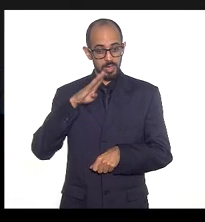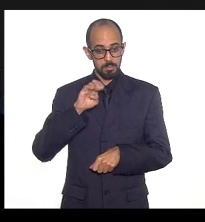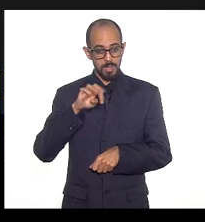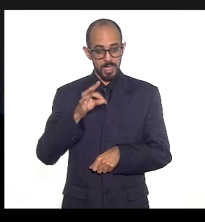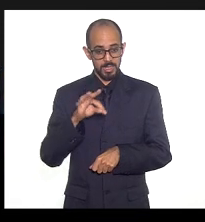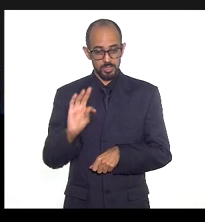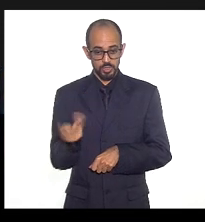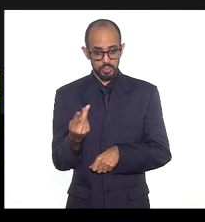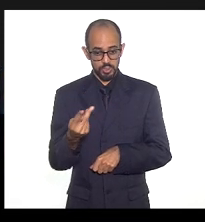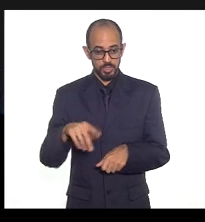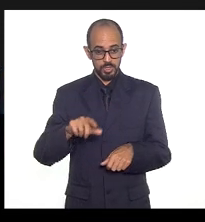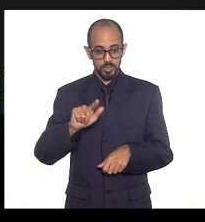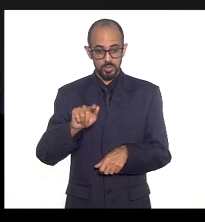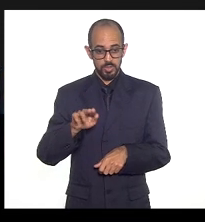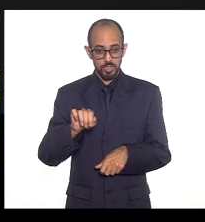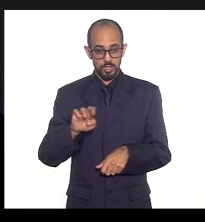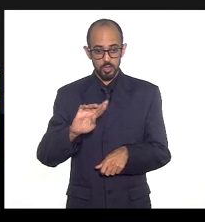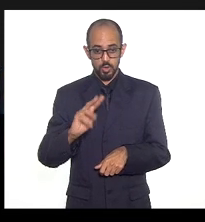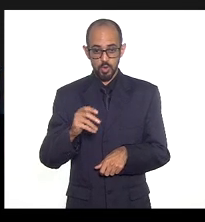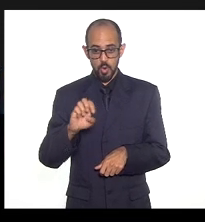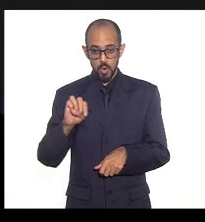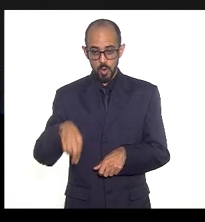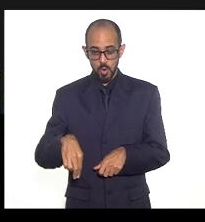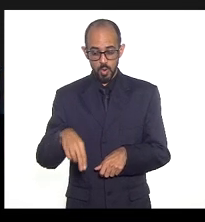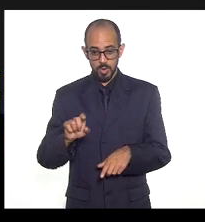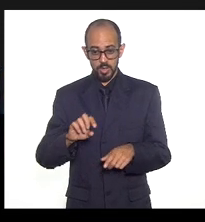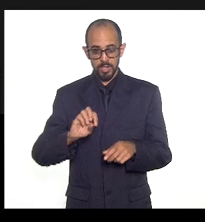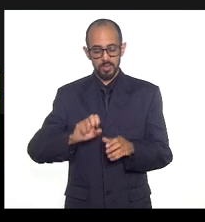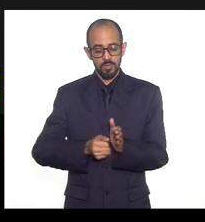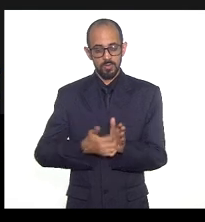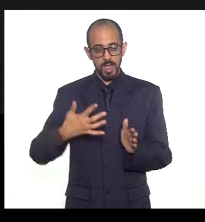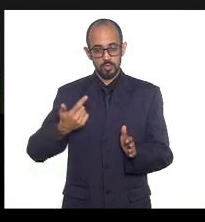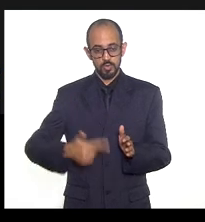Claudinha, Guilhom e tantos outros companheiros, né?